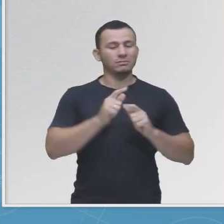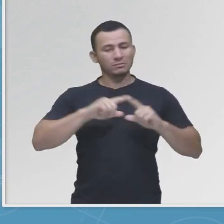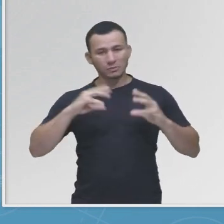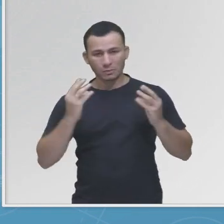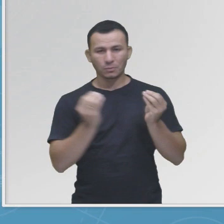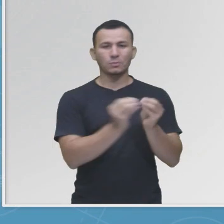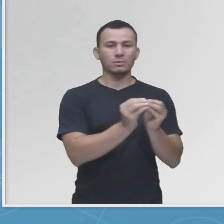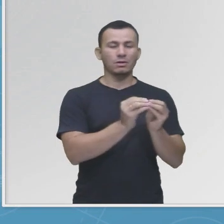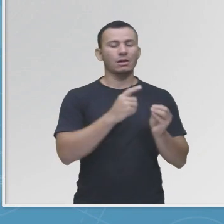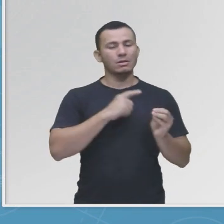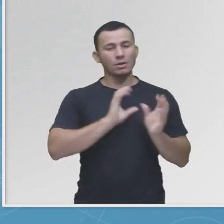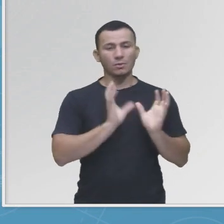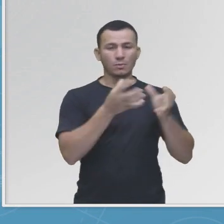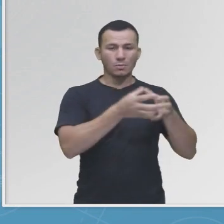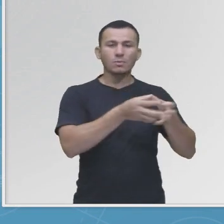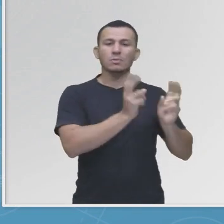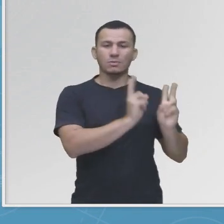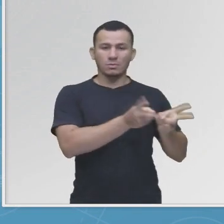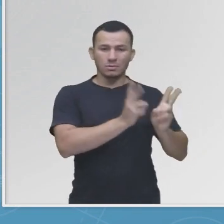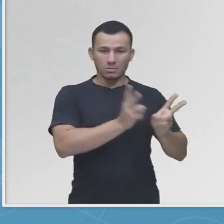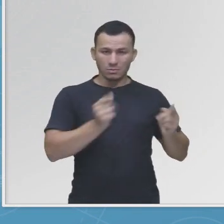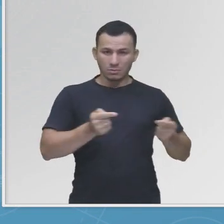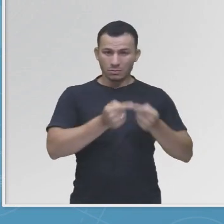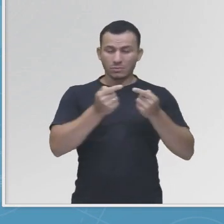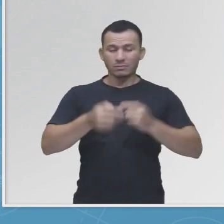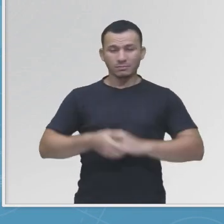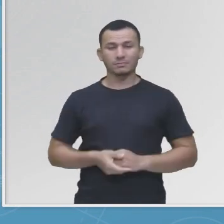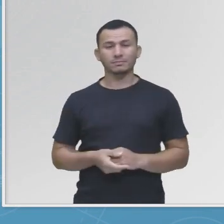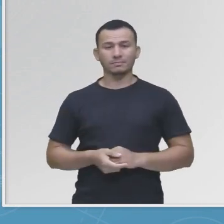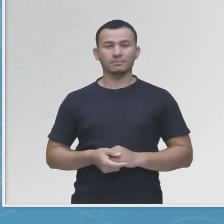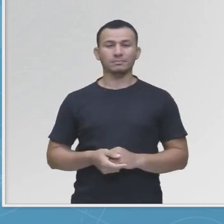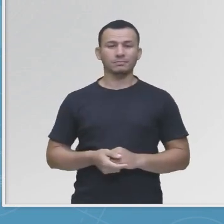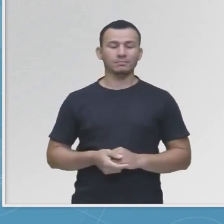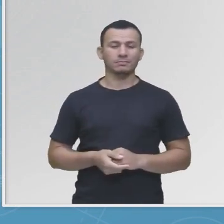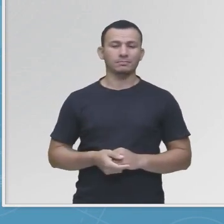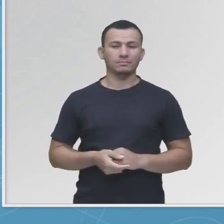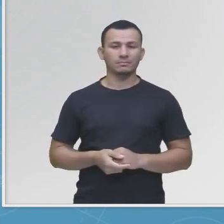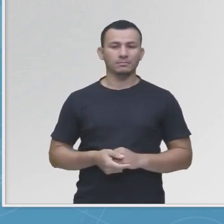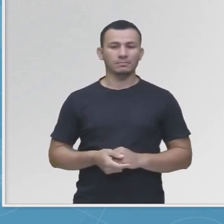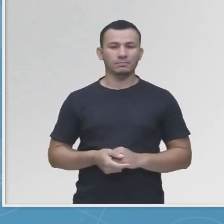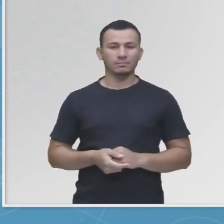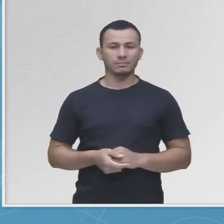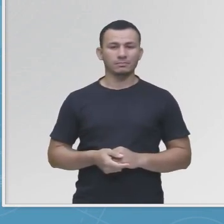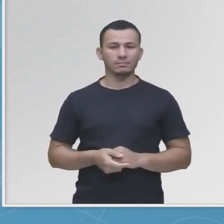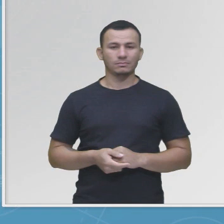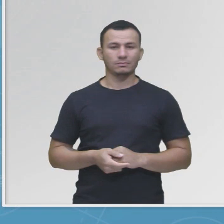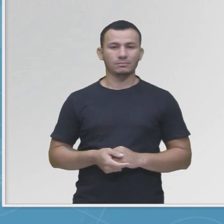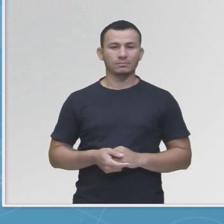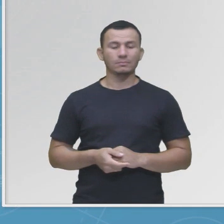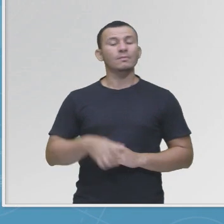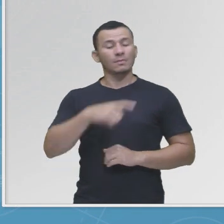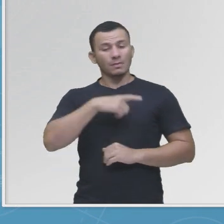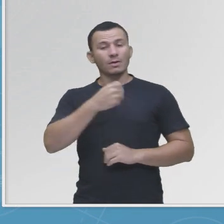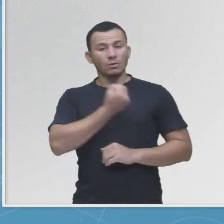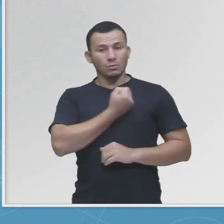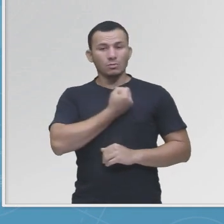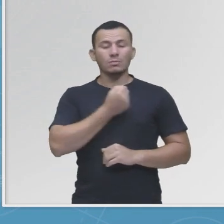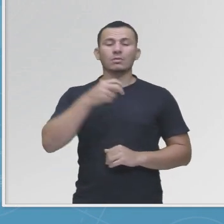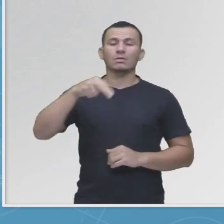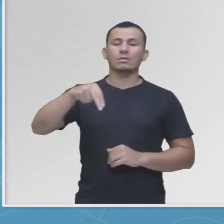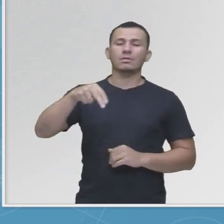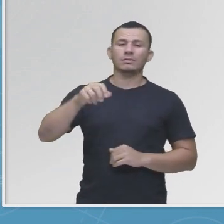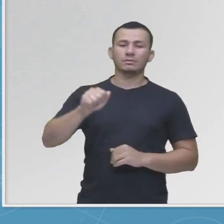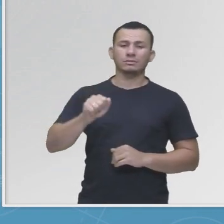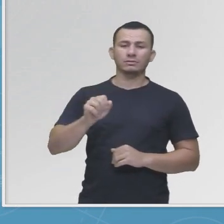ao mesmo conjunto. Nós temos, no caso aqui, o conjunto dos nossos números naturais, que é representado